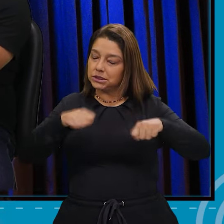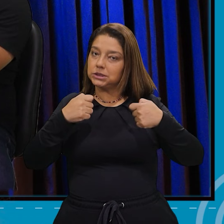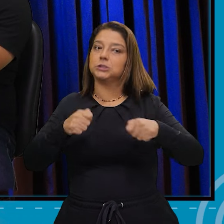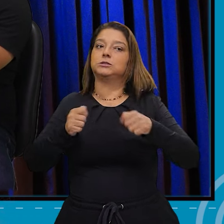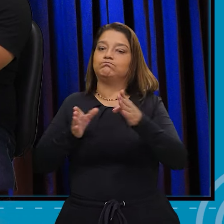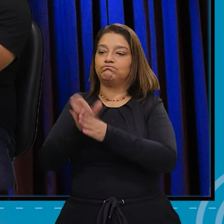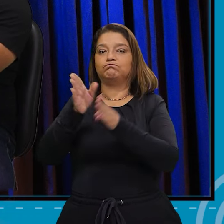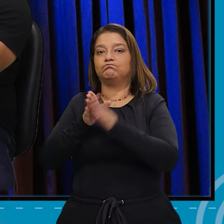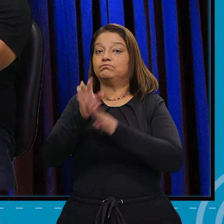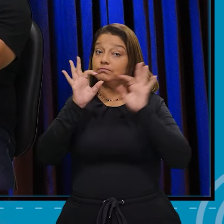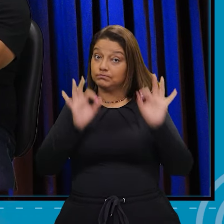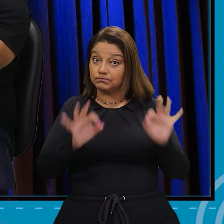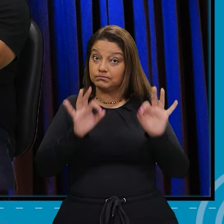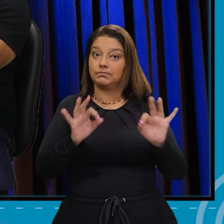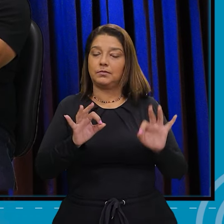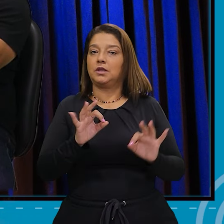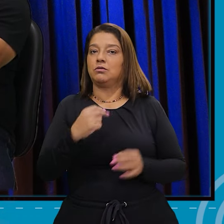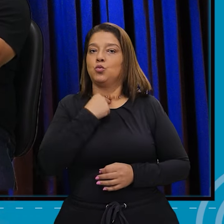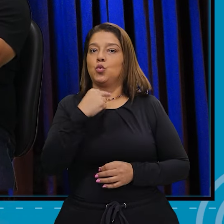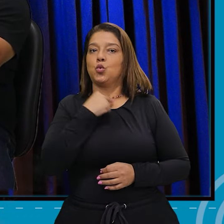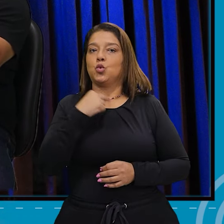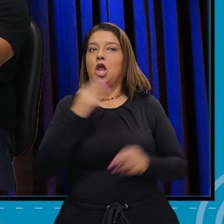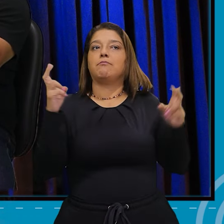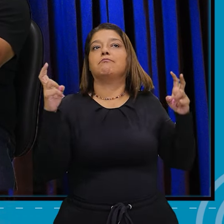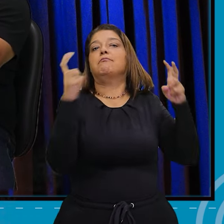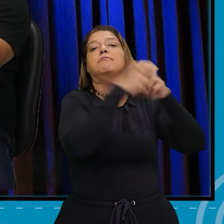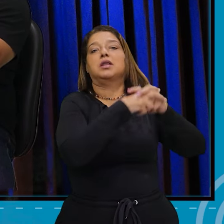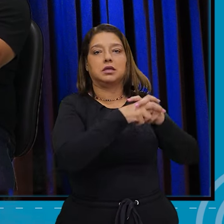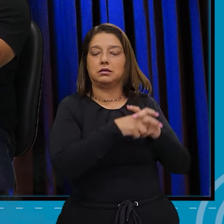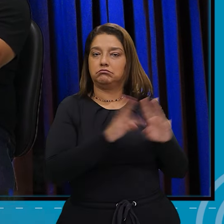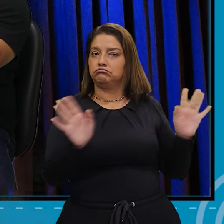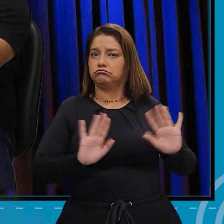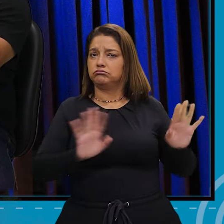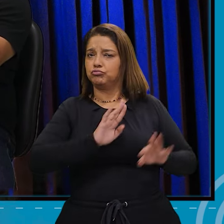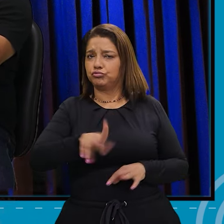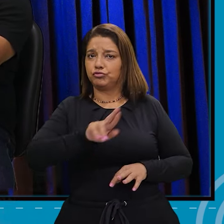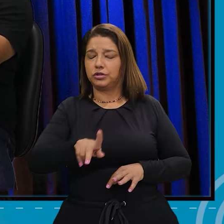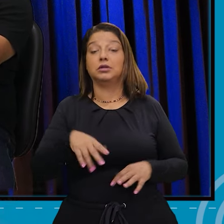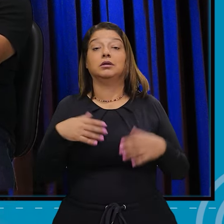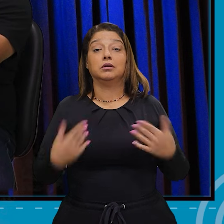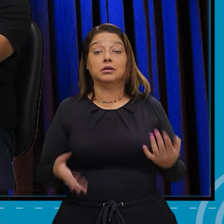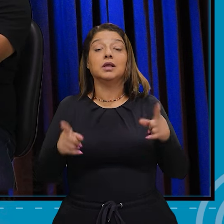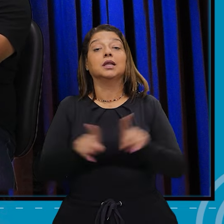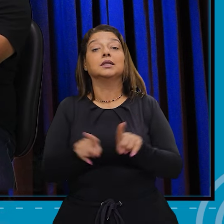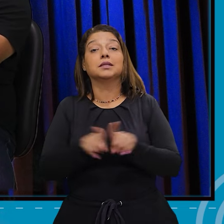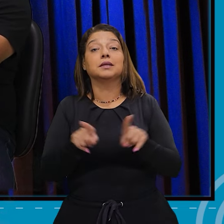de educação física, precisa deixar claro para que isso não aconteça e que